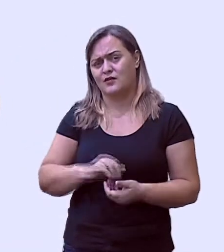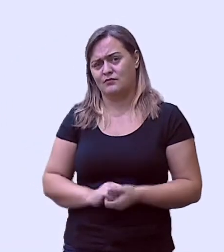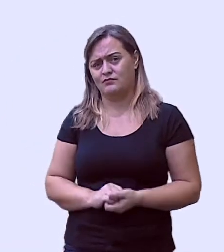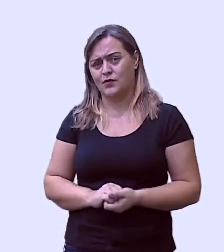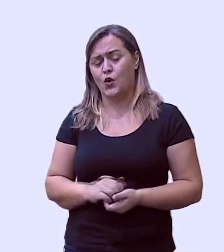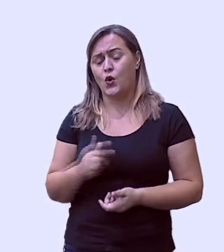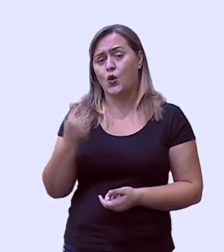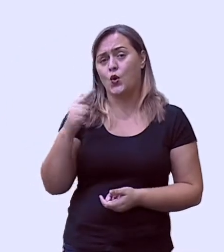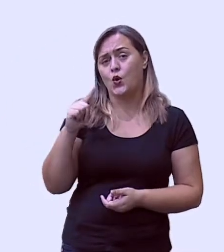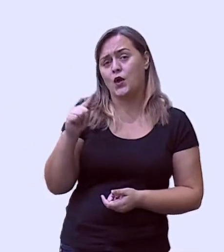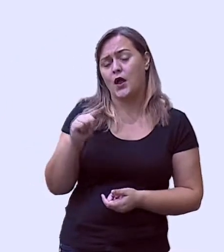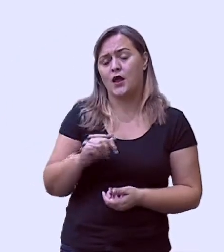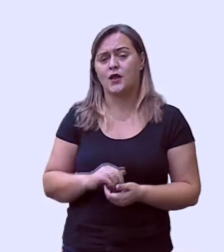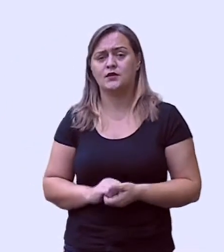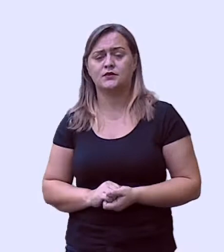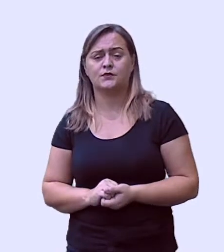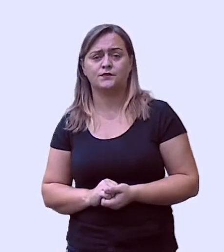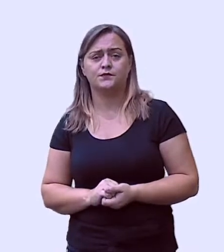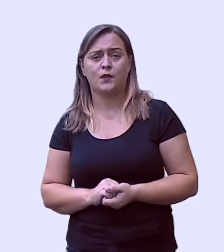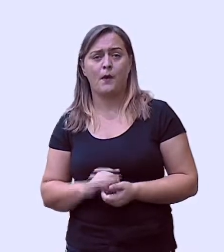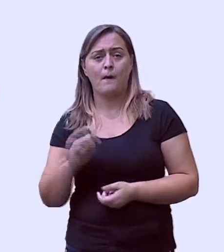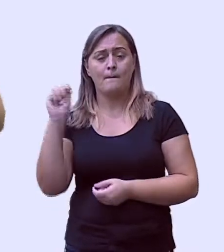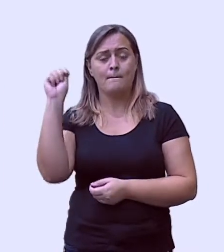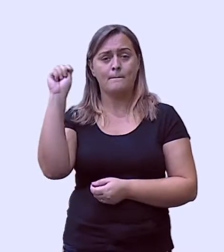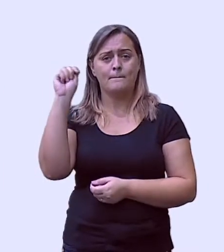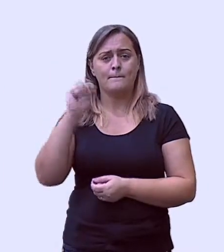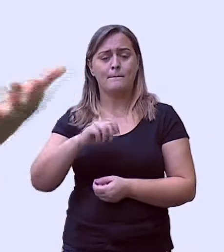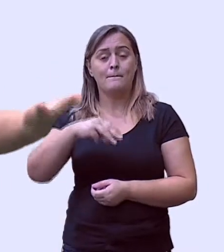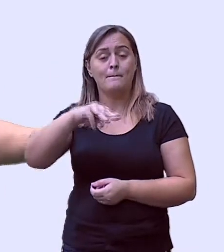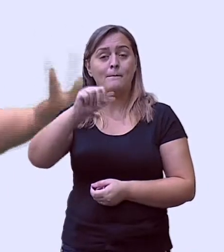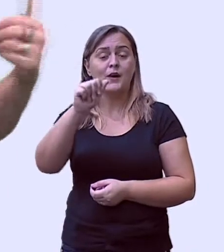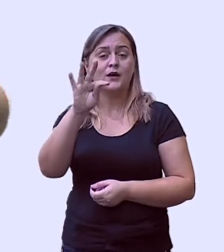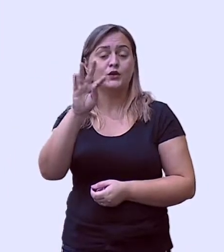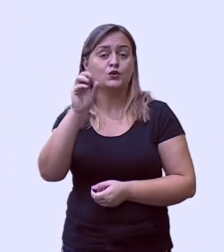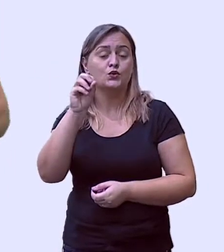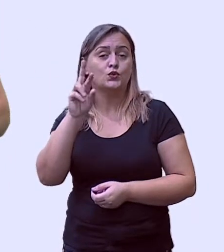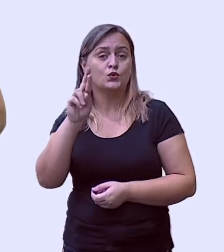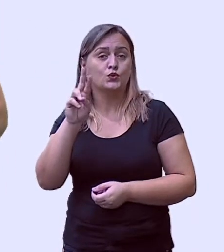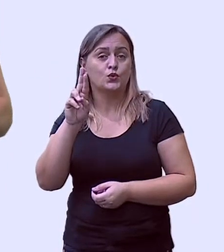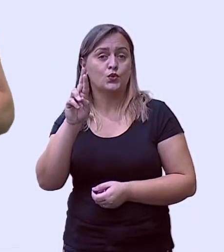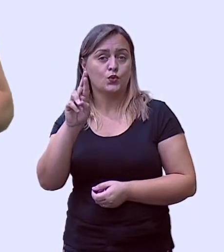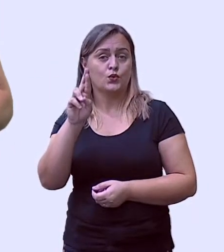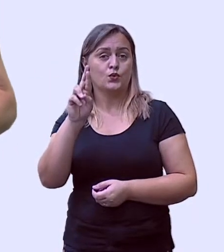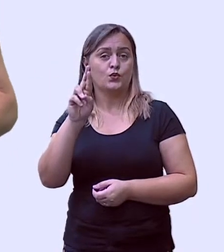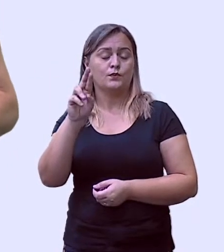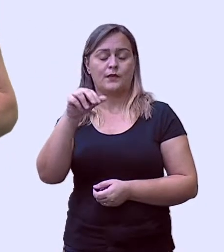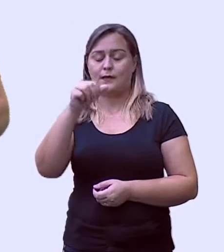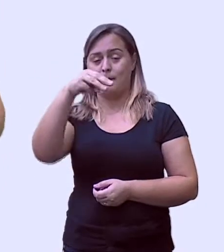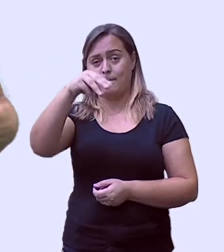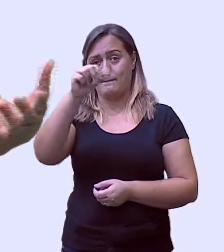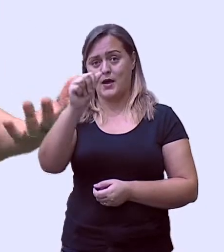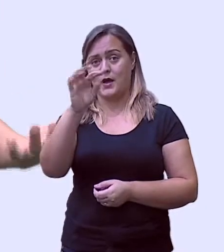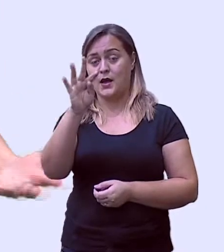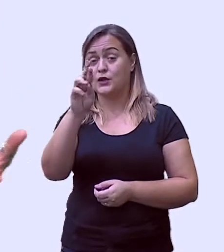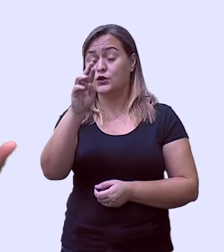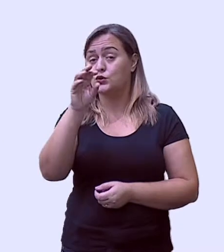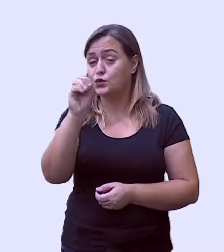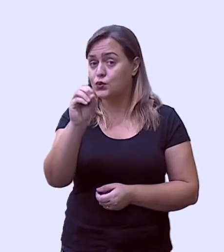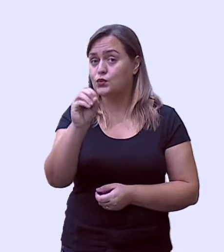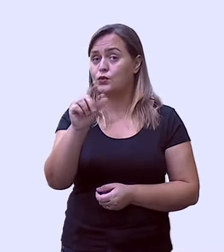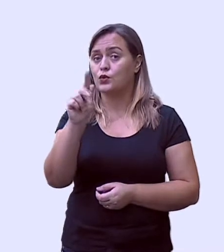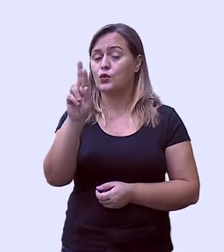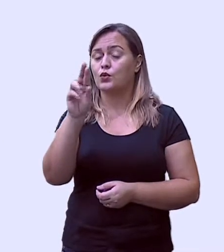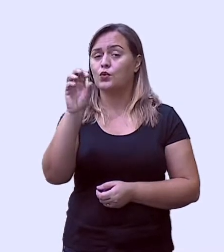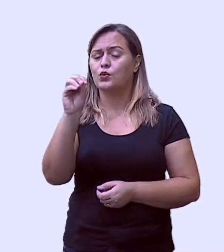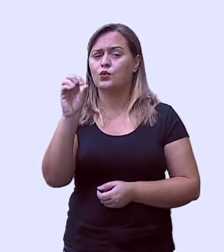Mato Grosso do Sul, Tocantins, Minas Gerais, na Bahia, no